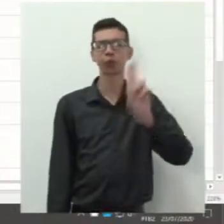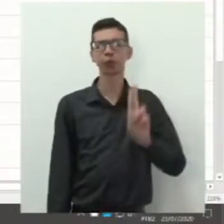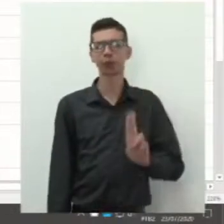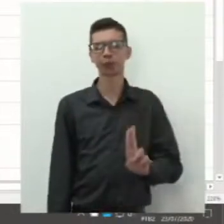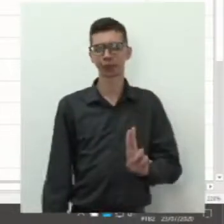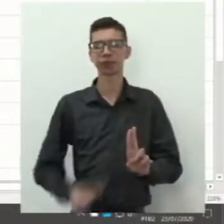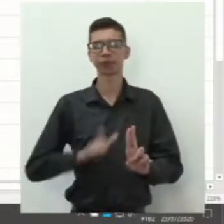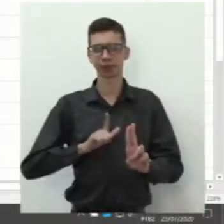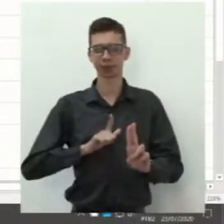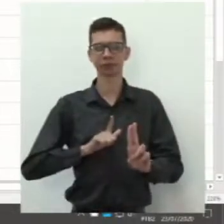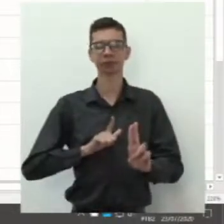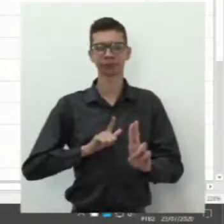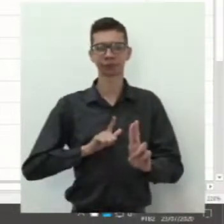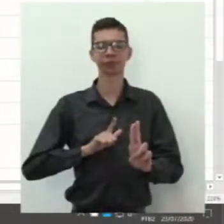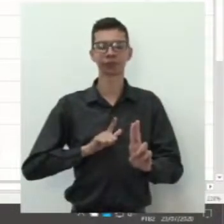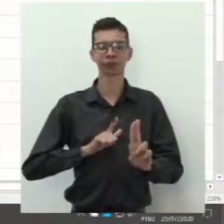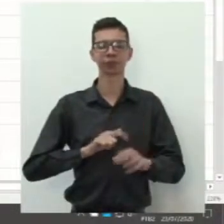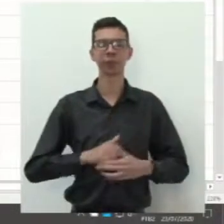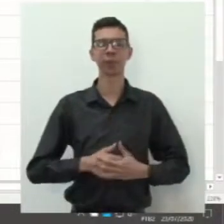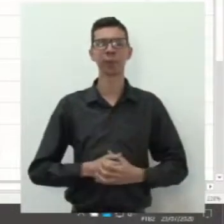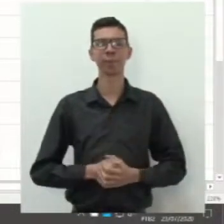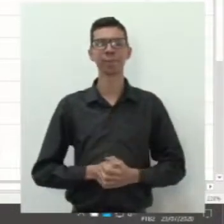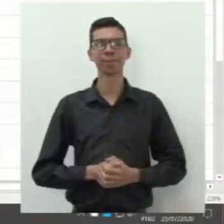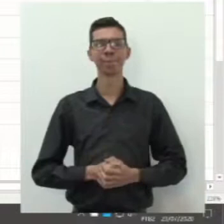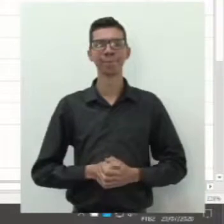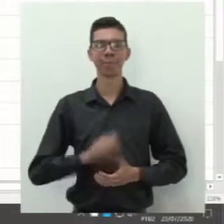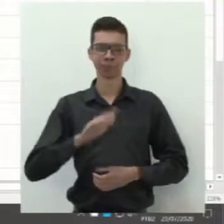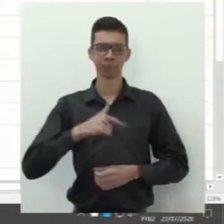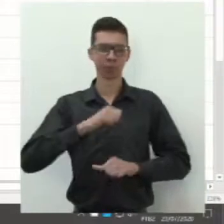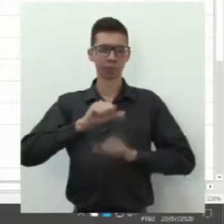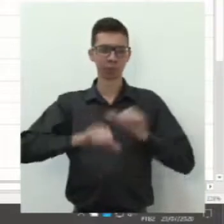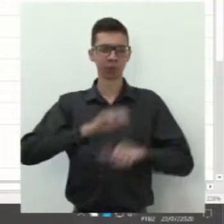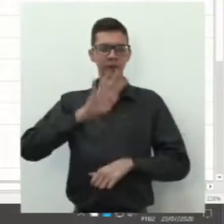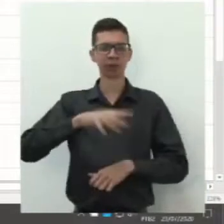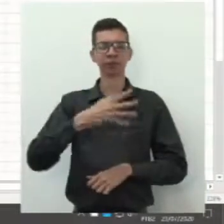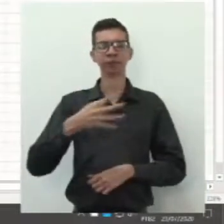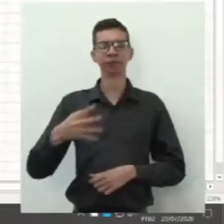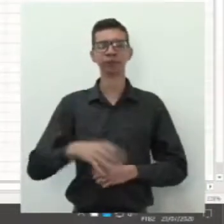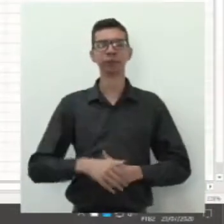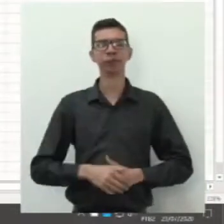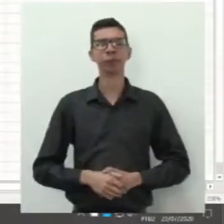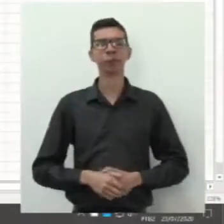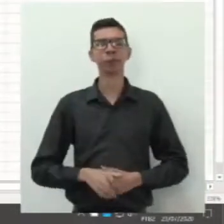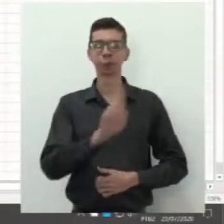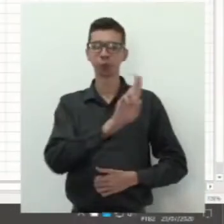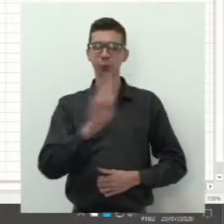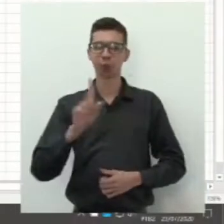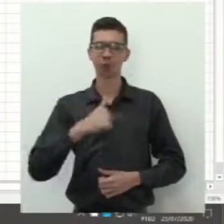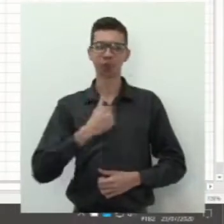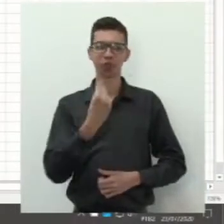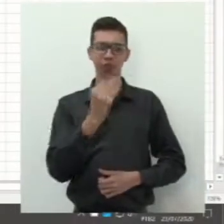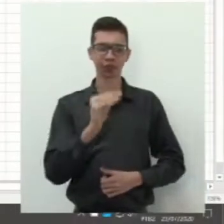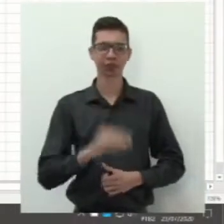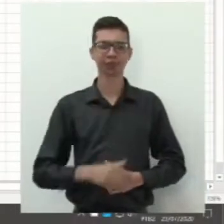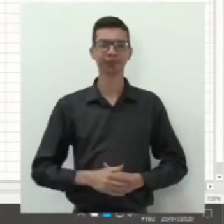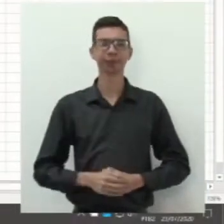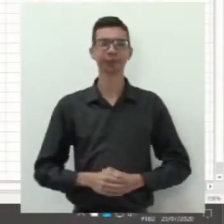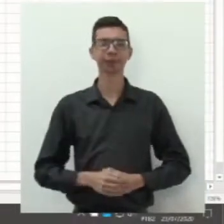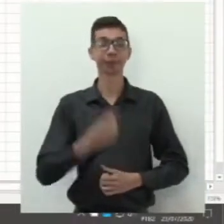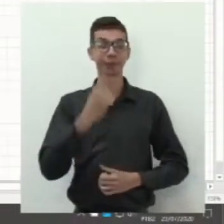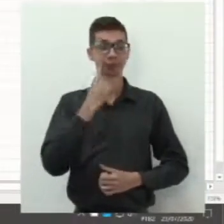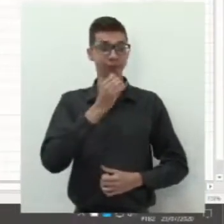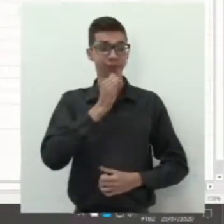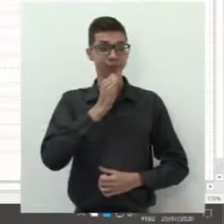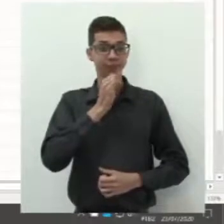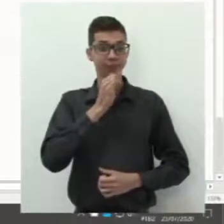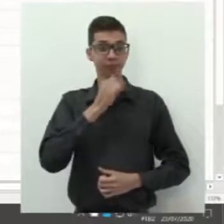de nomes aqui. Eu vou mudar a planilha, tá, gente? Eu vou para a planilha nomes. Essa planilha é minha aqui, ó. Deixa eu aumentar o